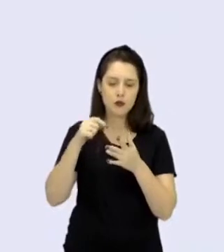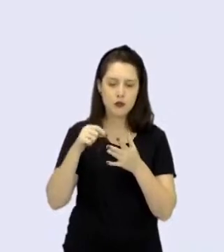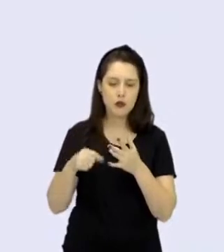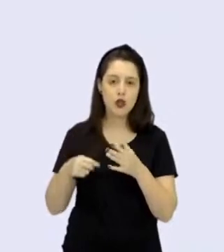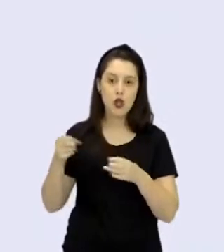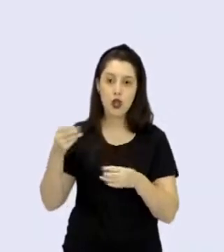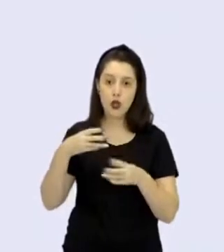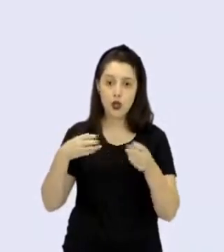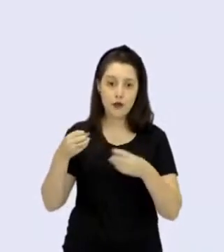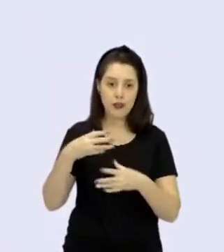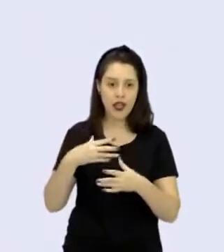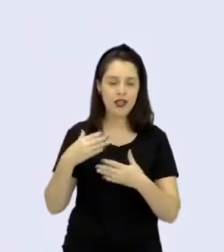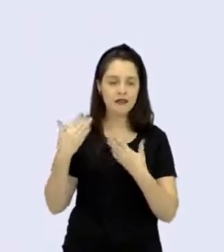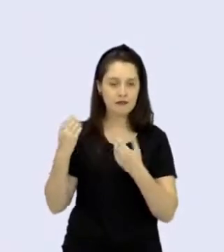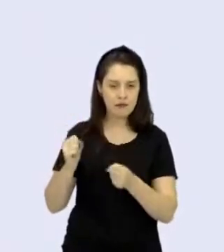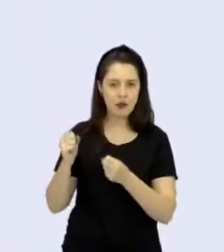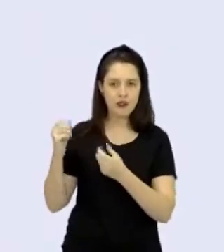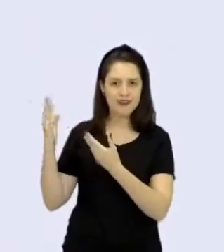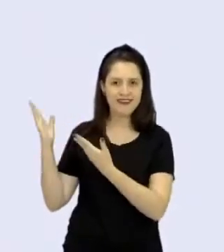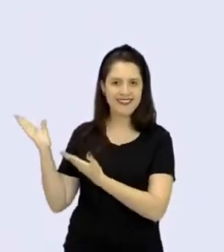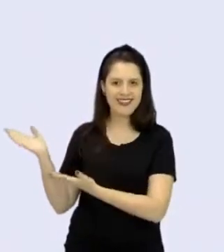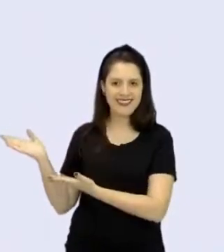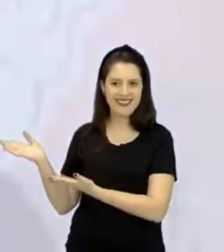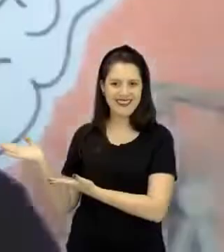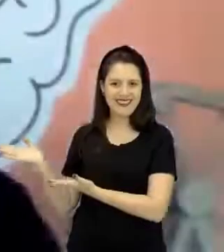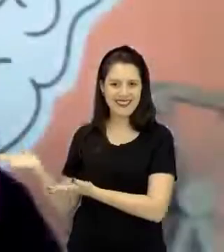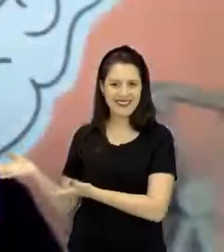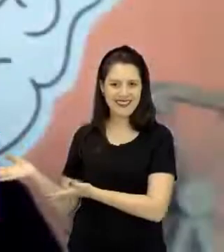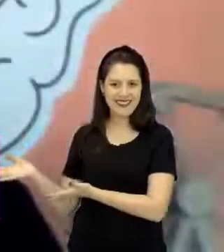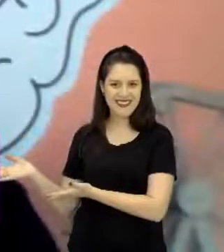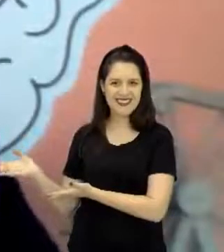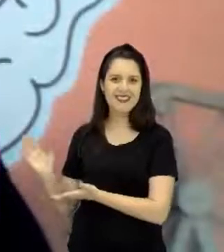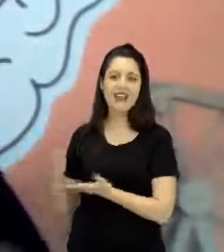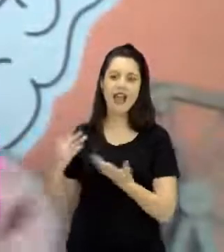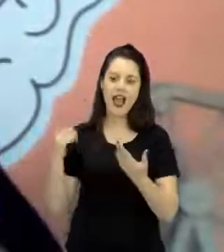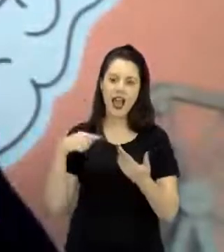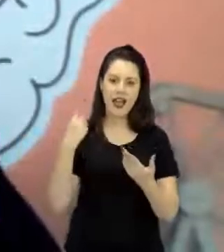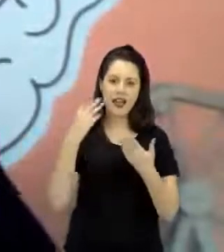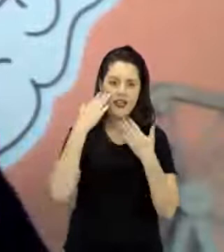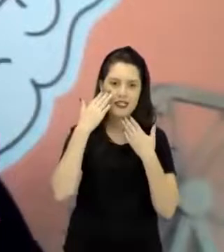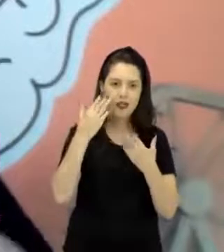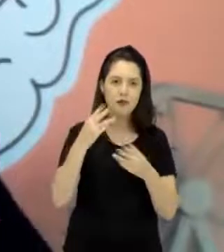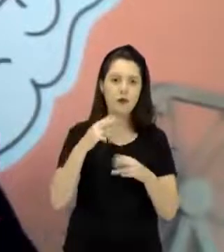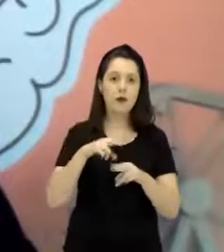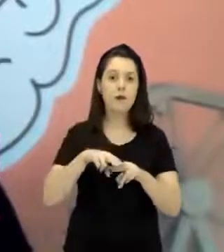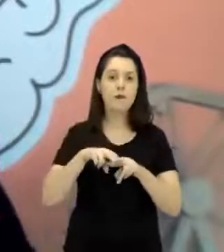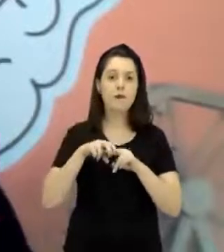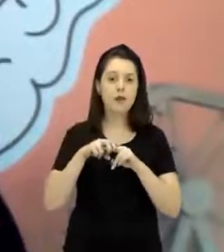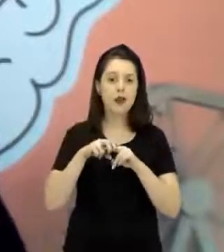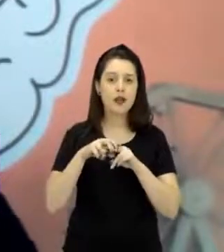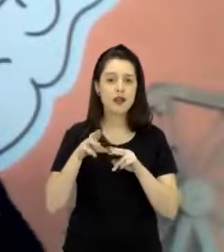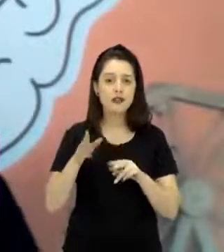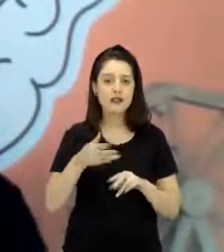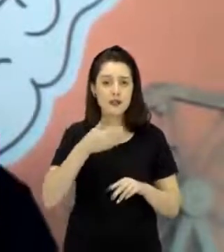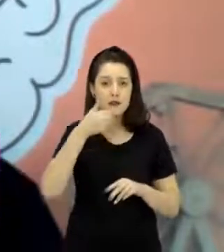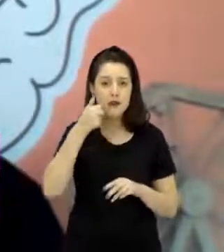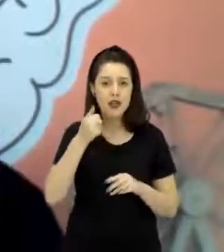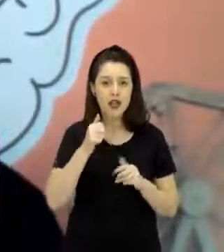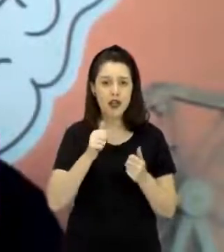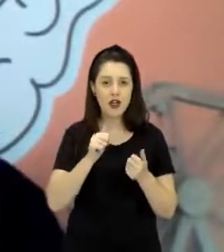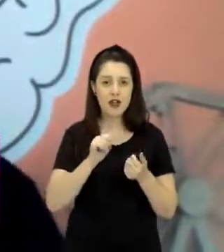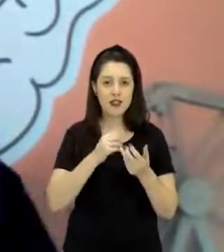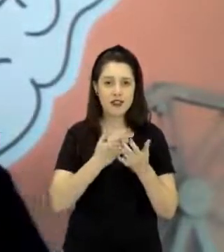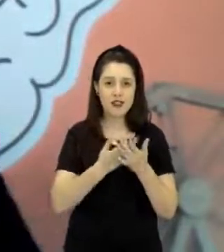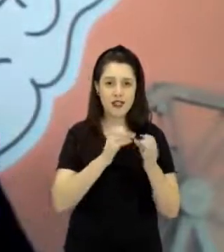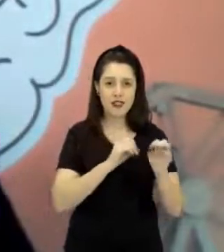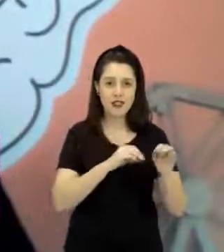novidades, @CIEB. E agradeço vocês, porém, para melhorar as nossas aulas, pediria que colocasse